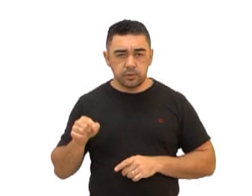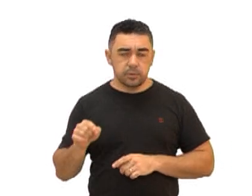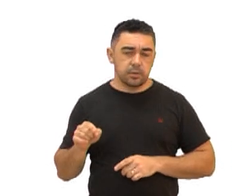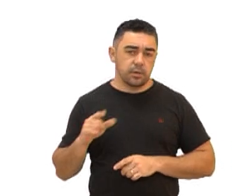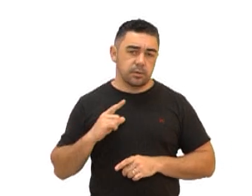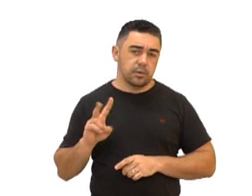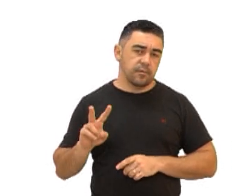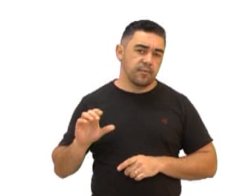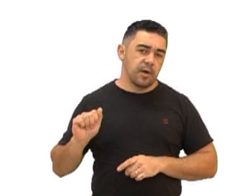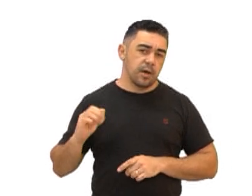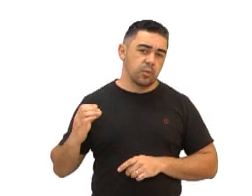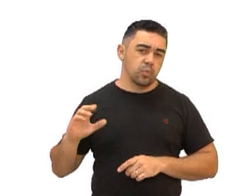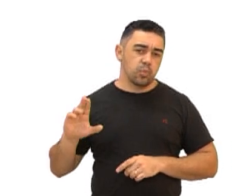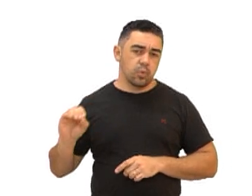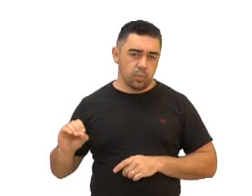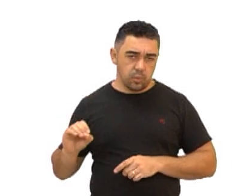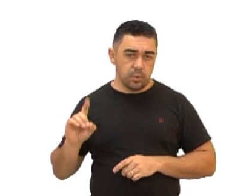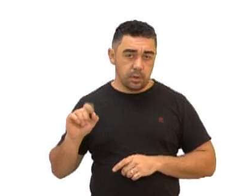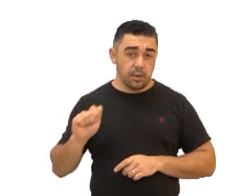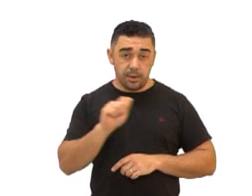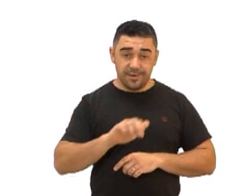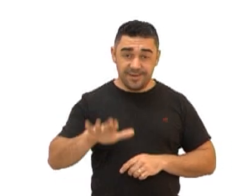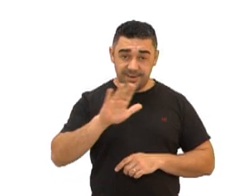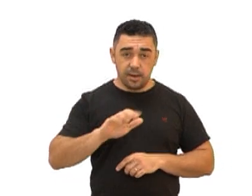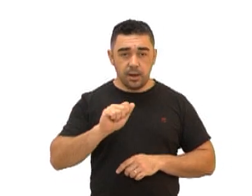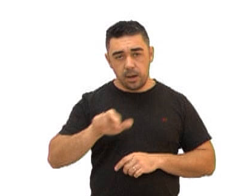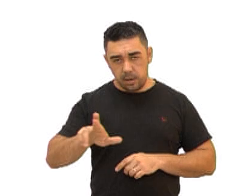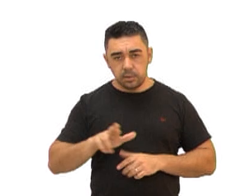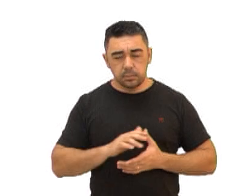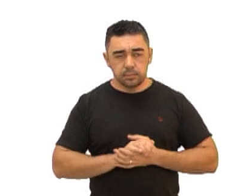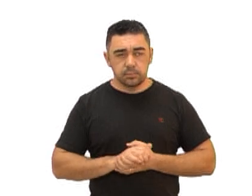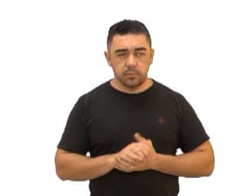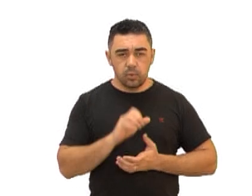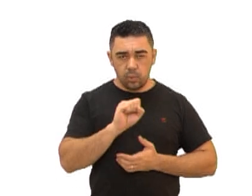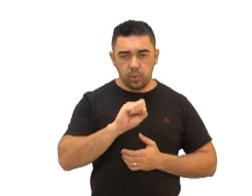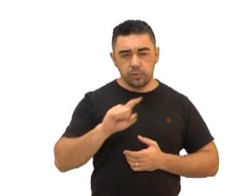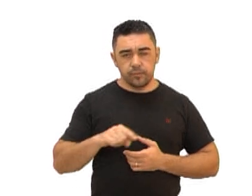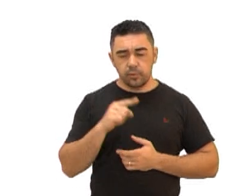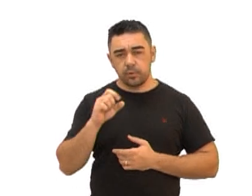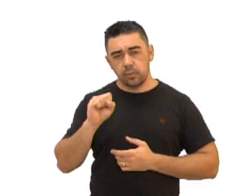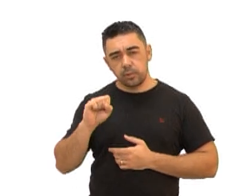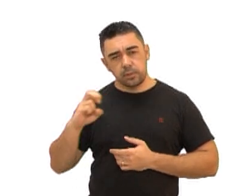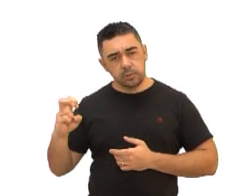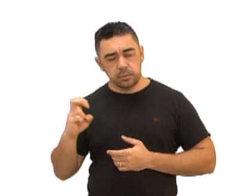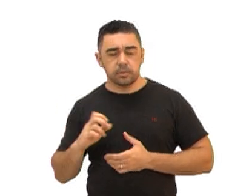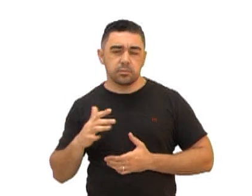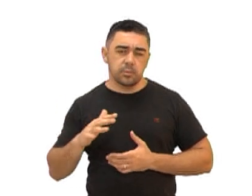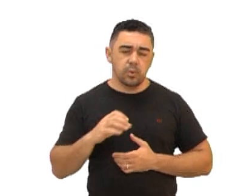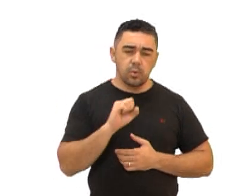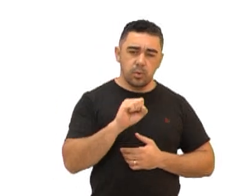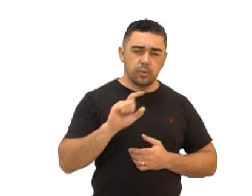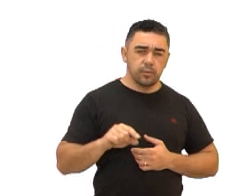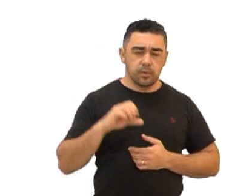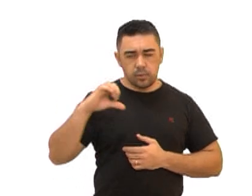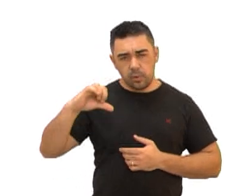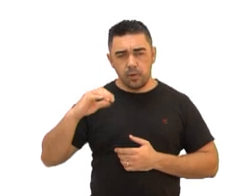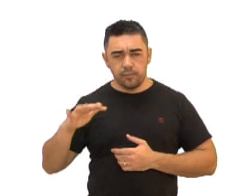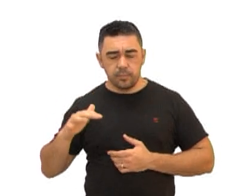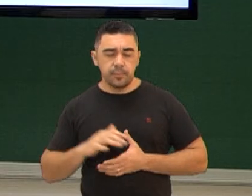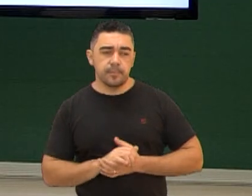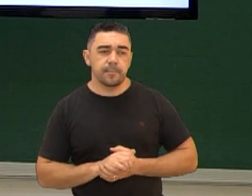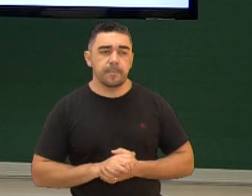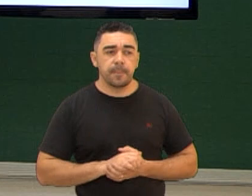vácuo. A do vácuo, como eu disse, é próxima do ar, que é 8,85 ou 8,9 picofaraday por